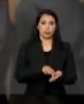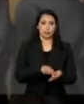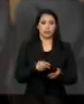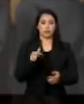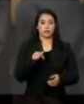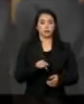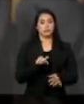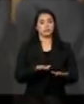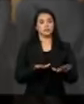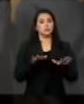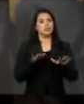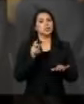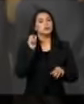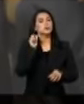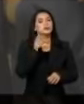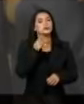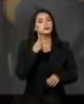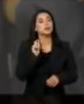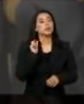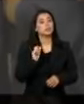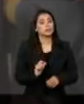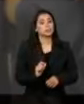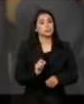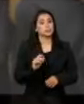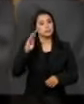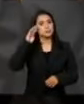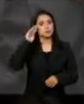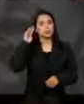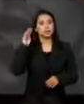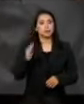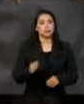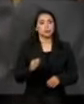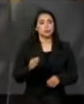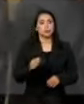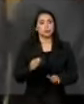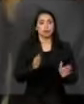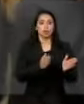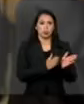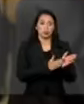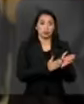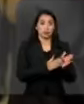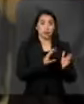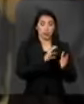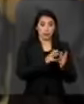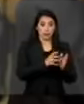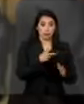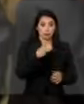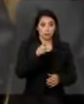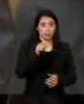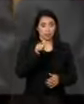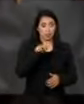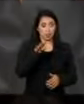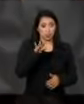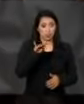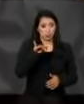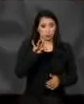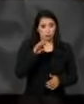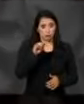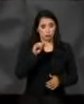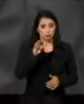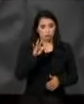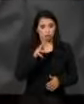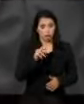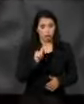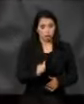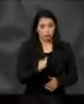questão principal que eu queria trazer e resgatar aqui uma homenagem ao Partido Patriota, como bem disse, porque ele possibilitou